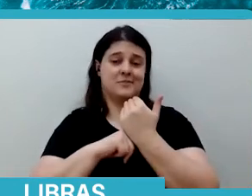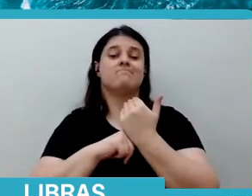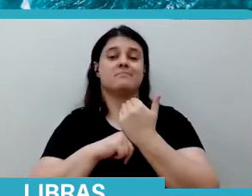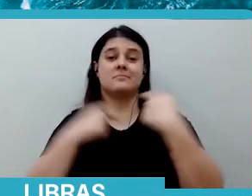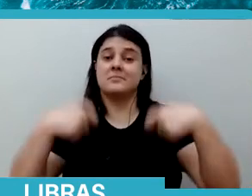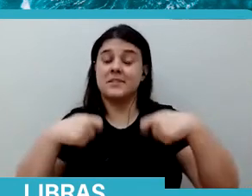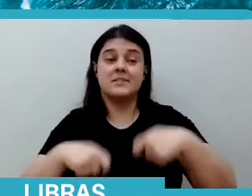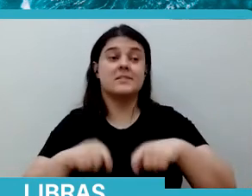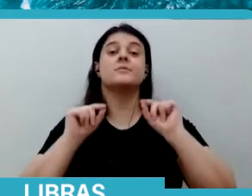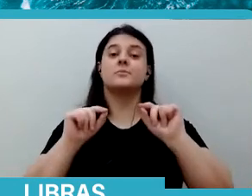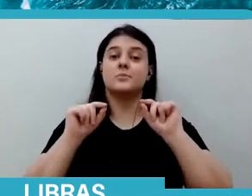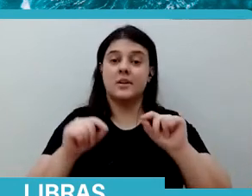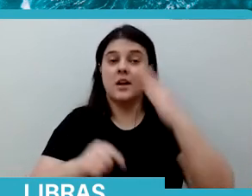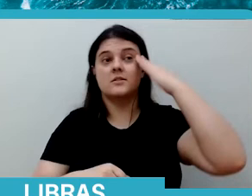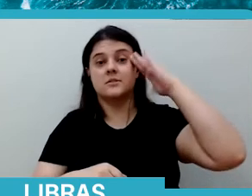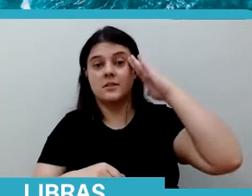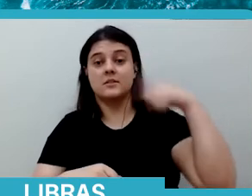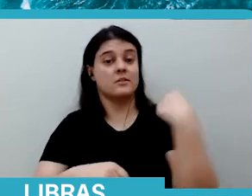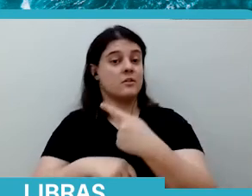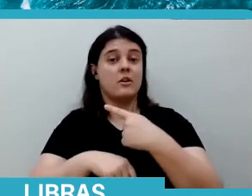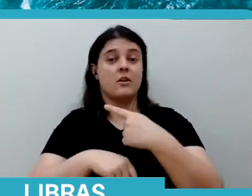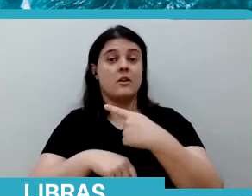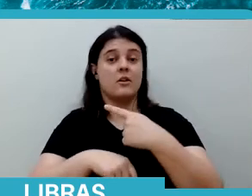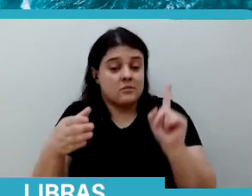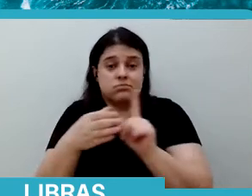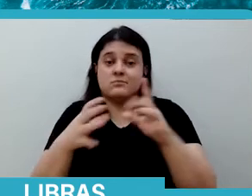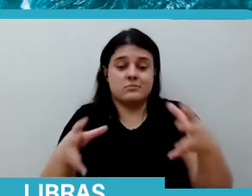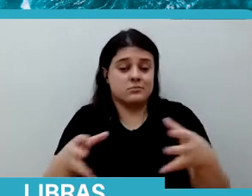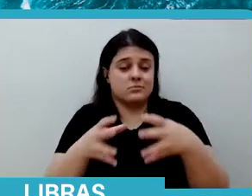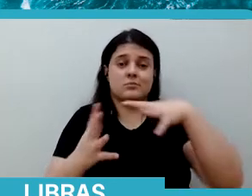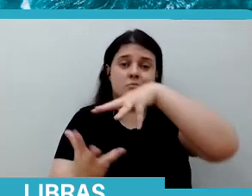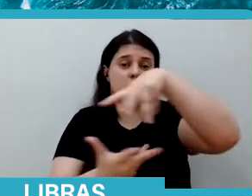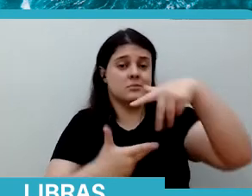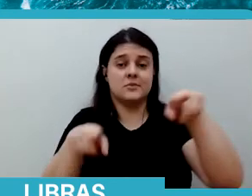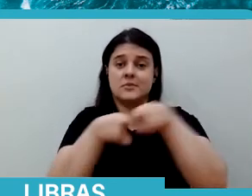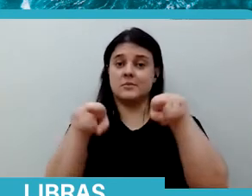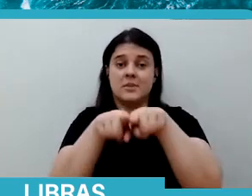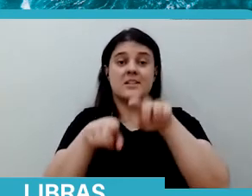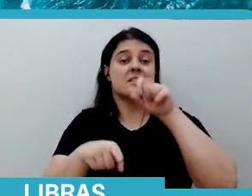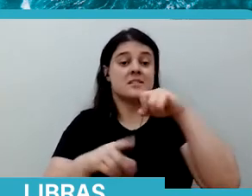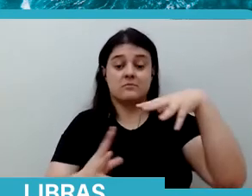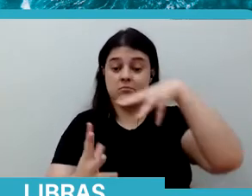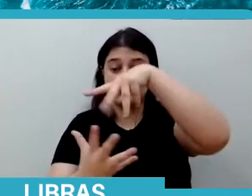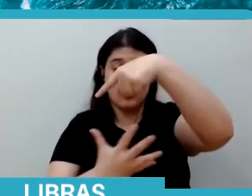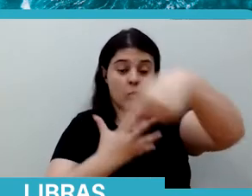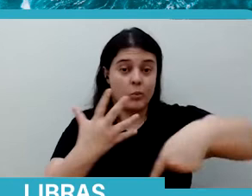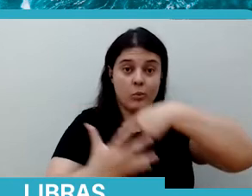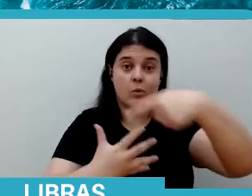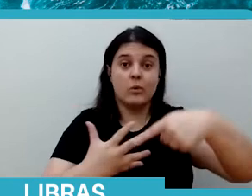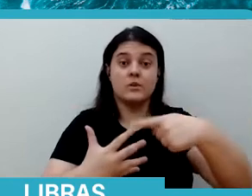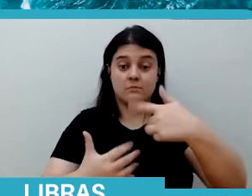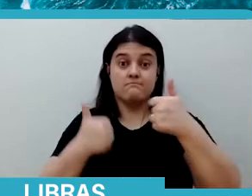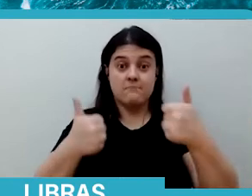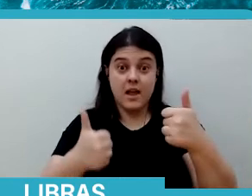Precisa de ajuda para entender que a gente faz parte disso tudo e a gente não não existissem isso tudo está